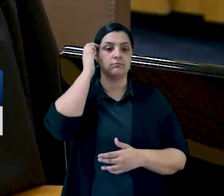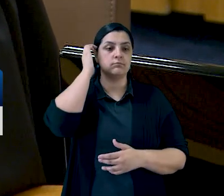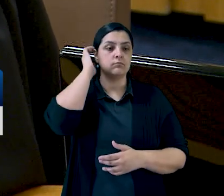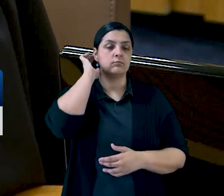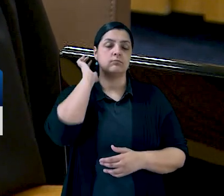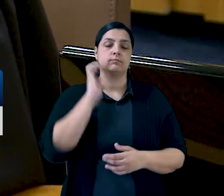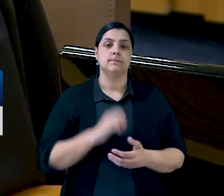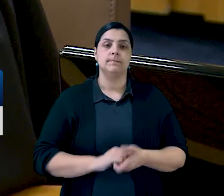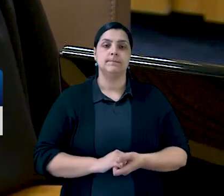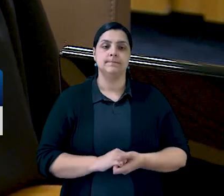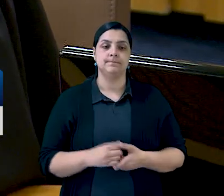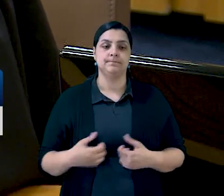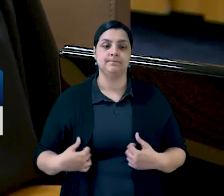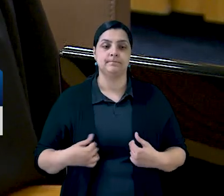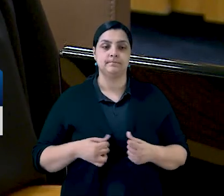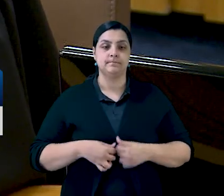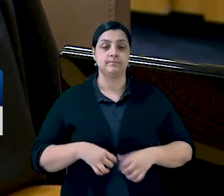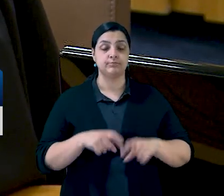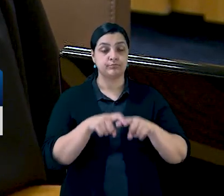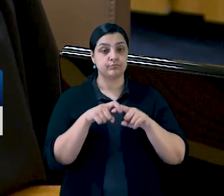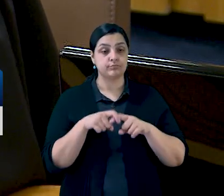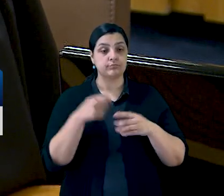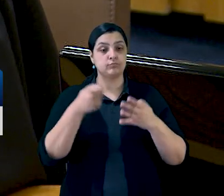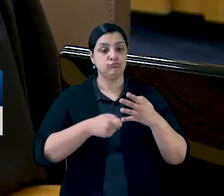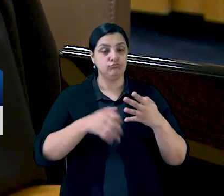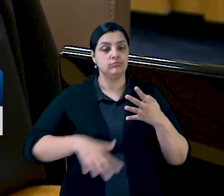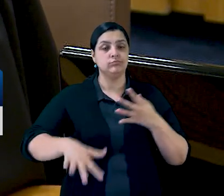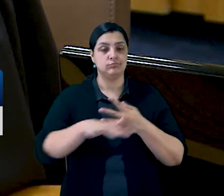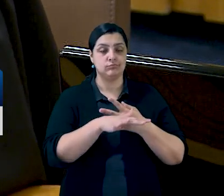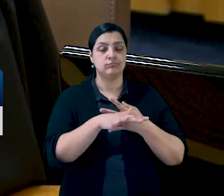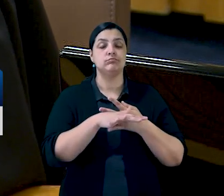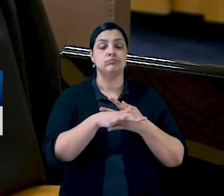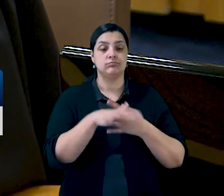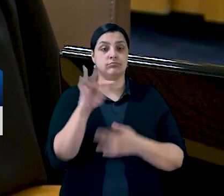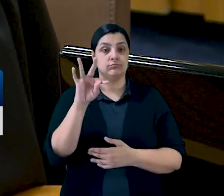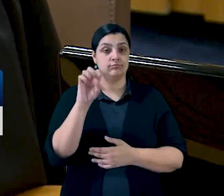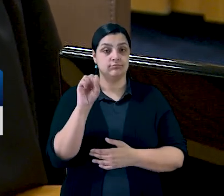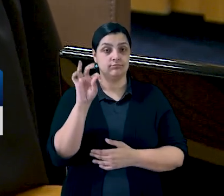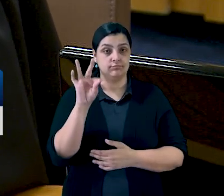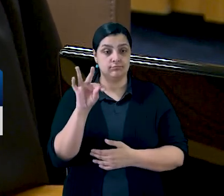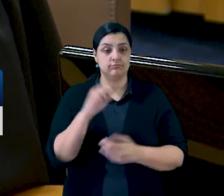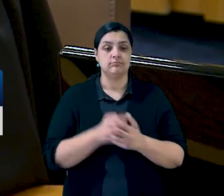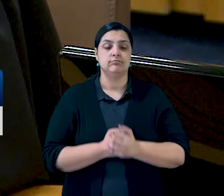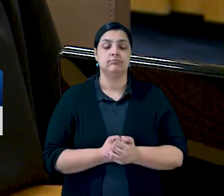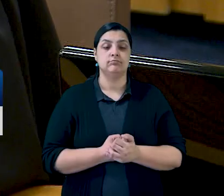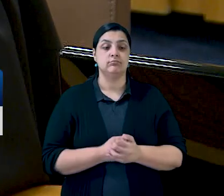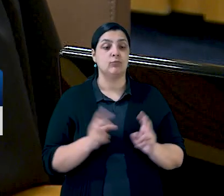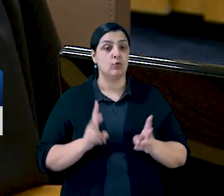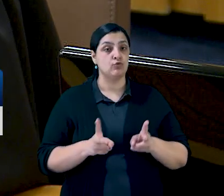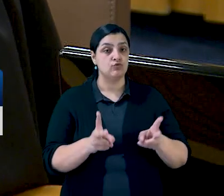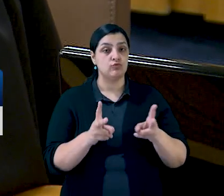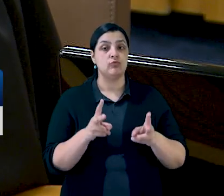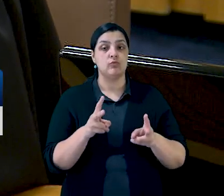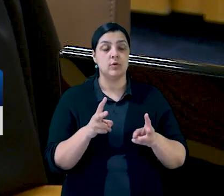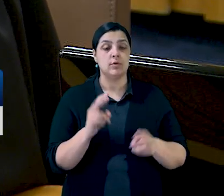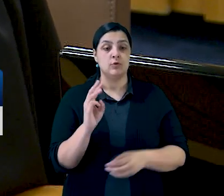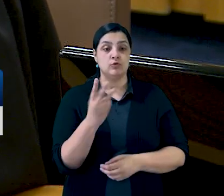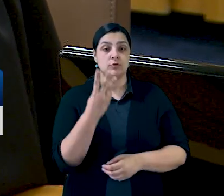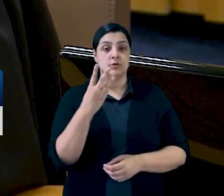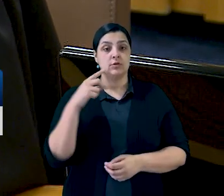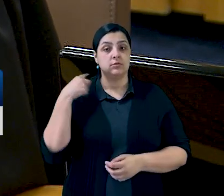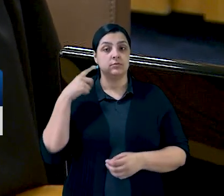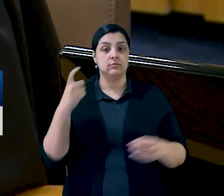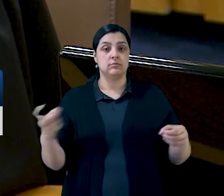empregador. Nesse sentido, a nossa jurisprudência, o tribunal, ao manter a reintegração